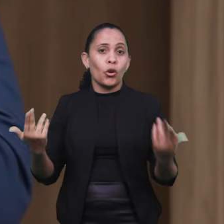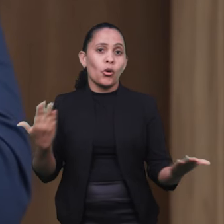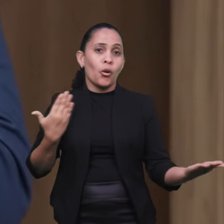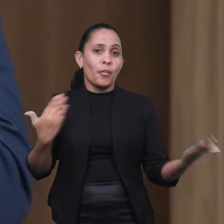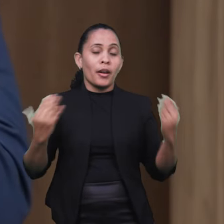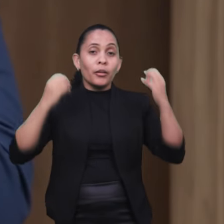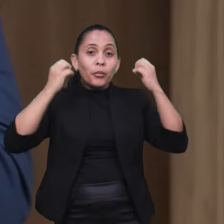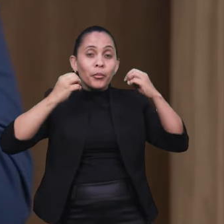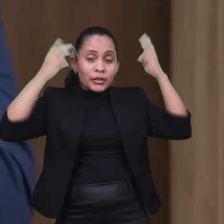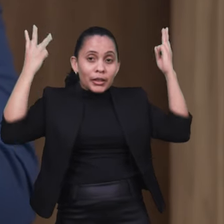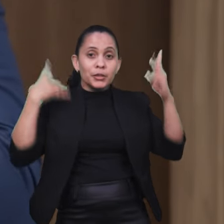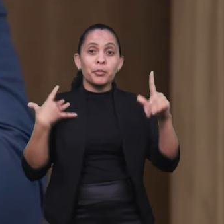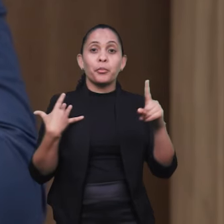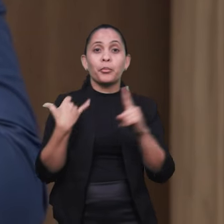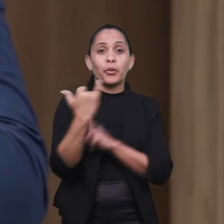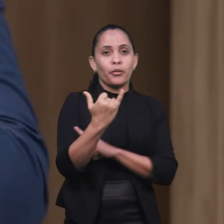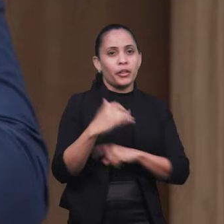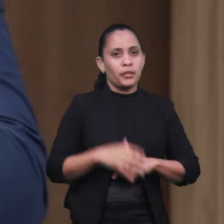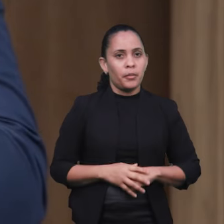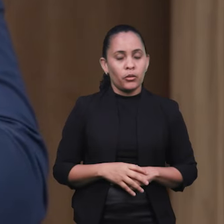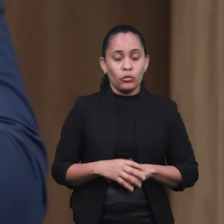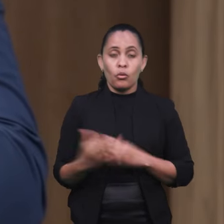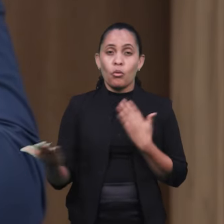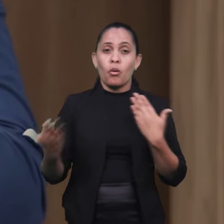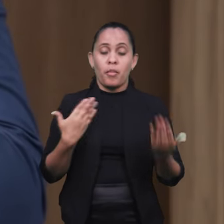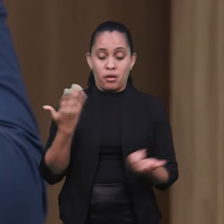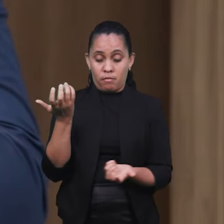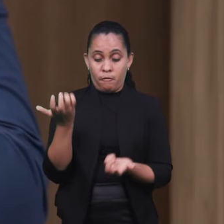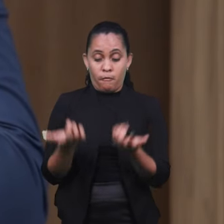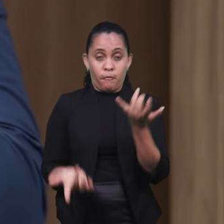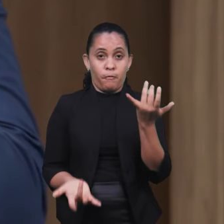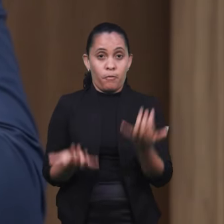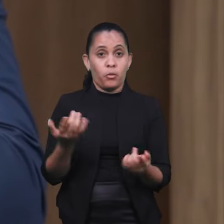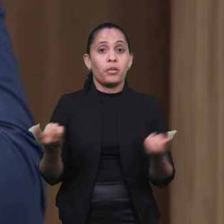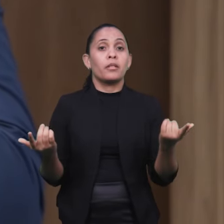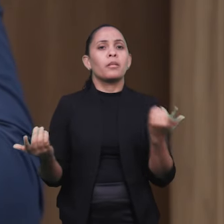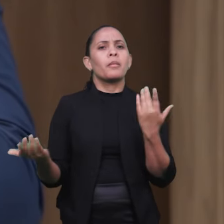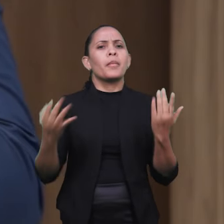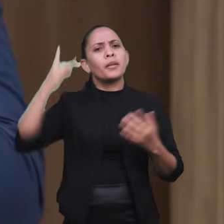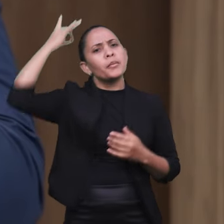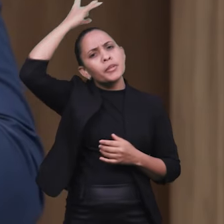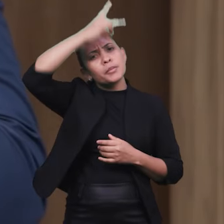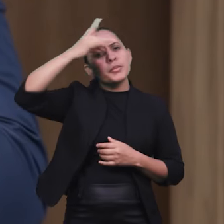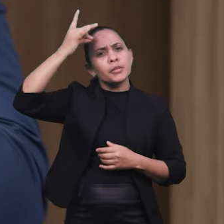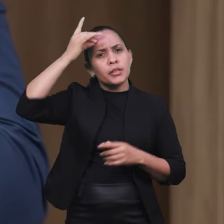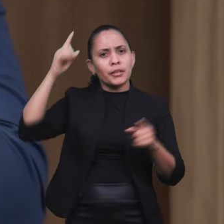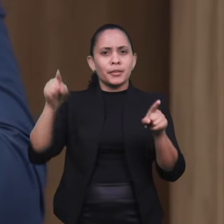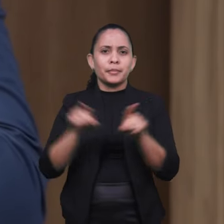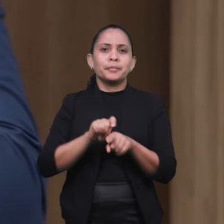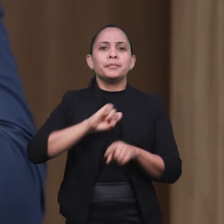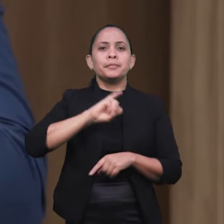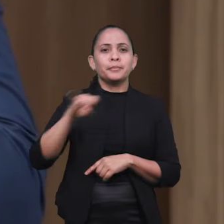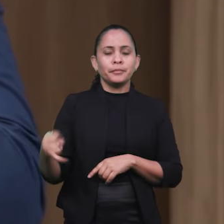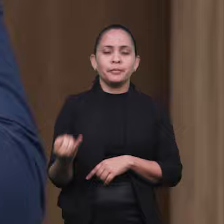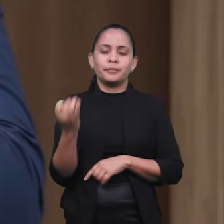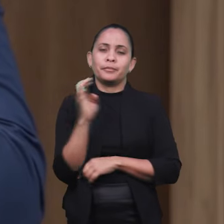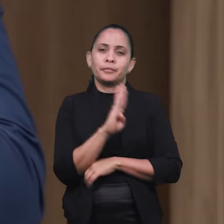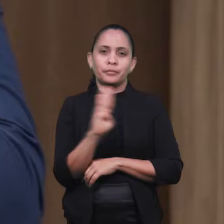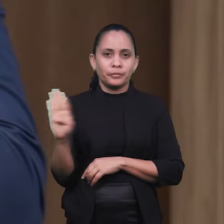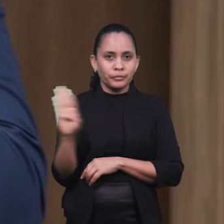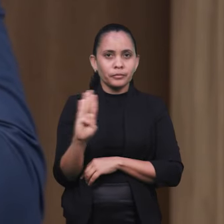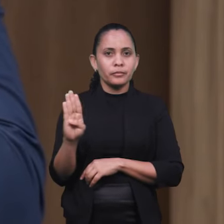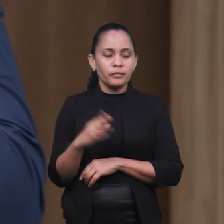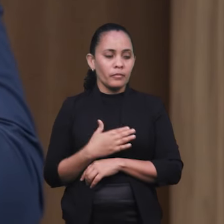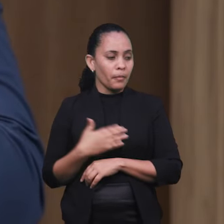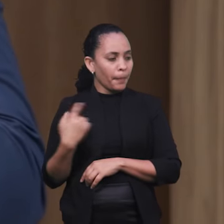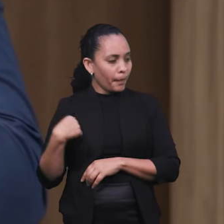Né? Exato. Profeticamente, nós vamos ver ali a figura do fogo, profeticamente, o Espírito Santo. E João Batista, ele fala, né? Eu vos batizo